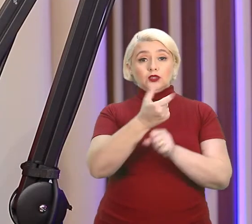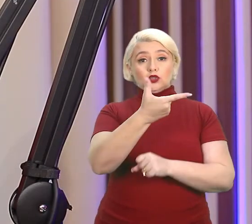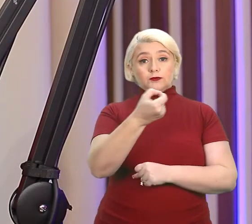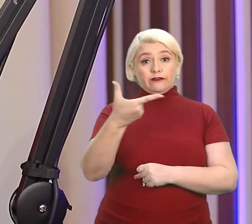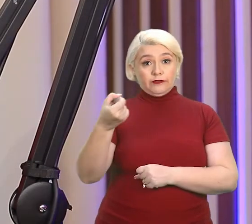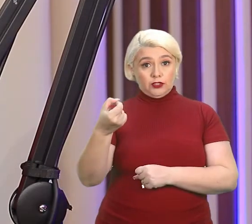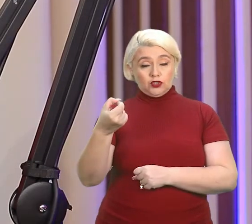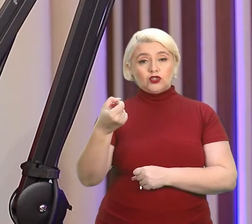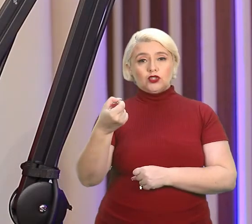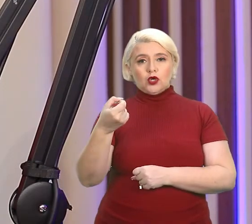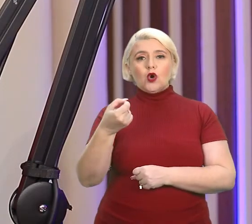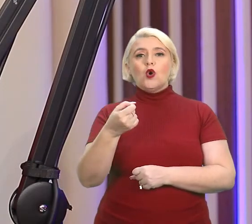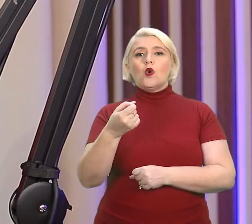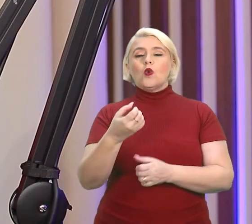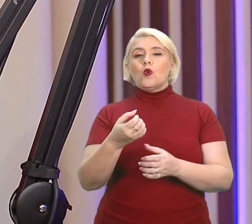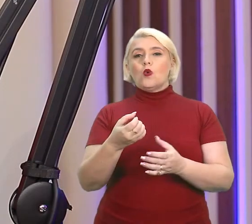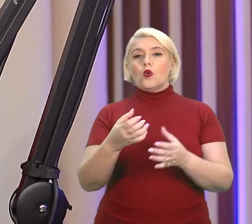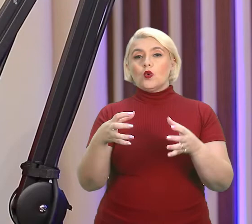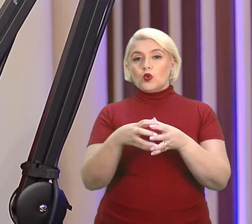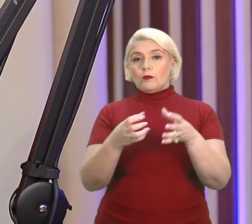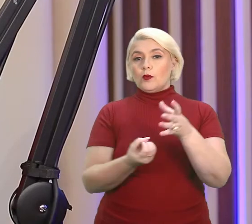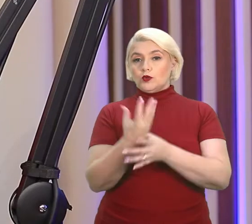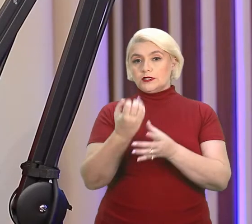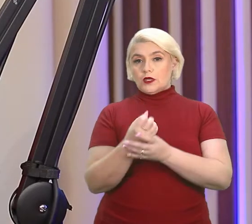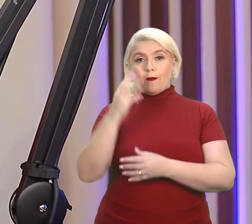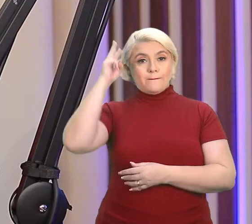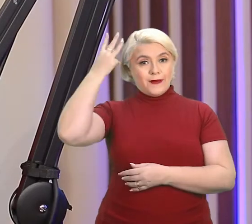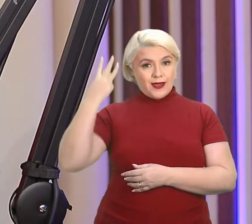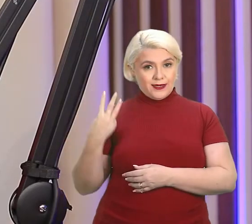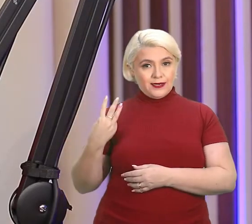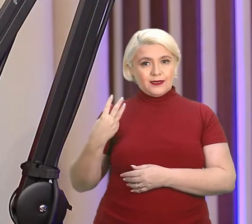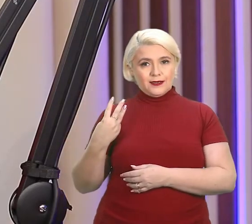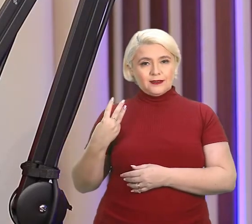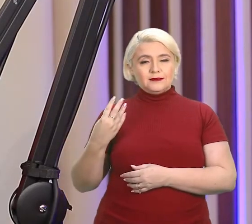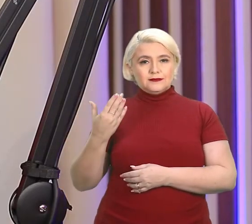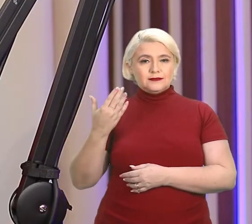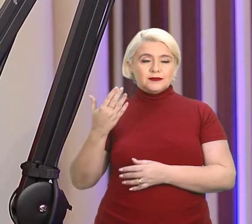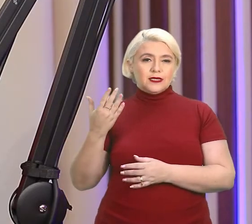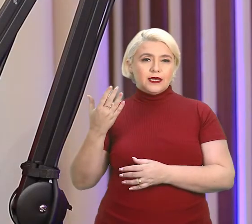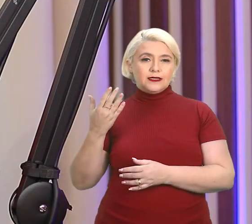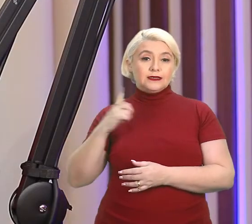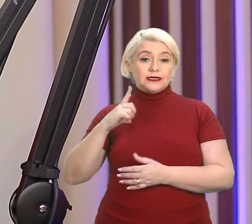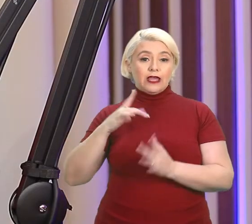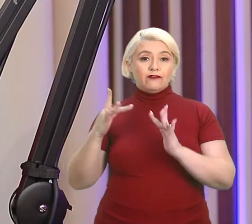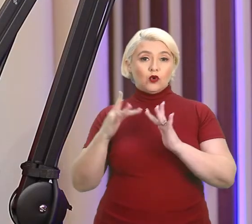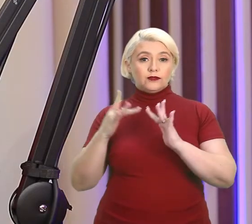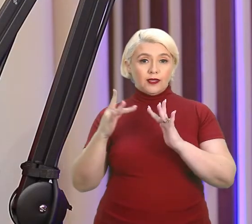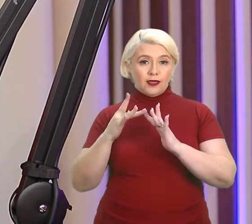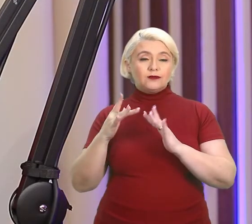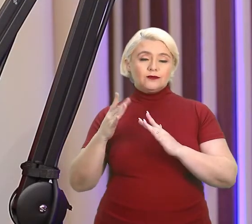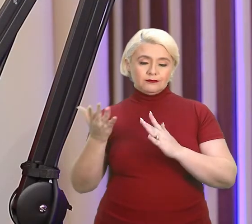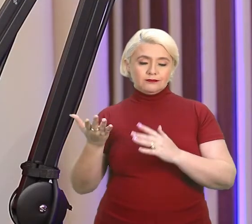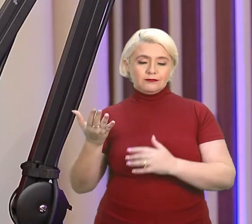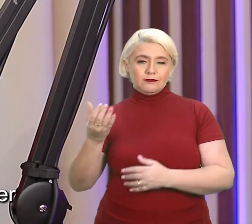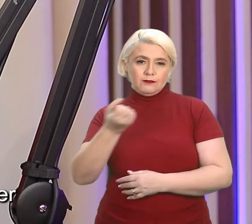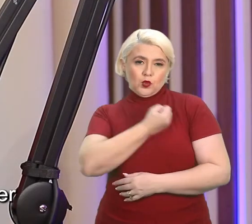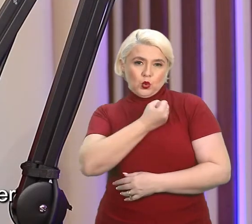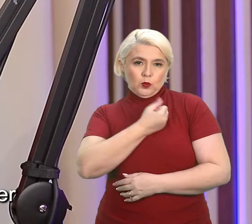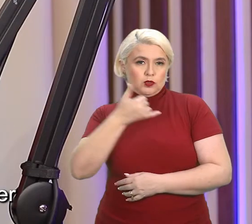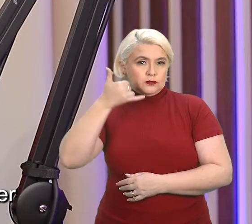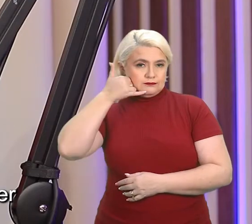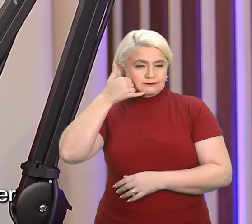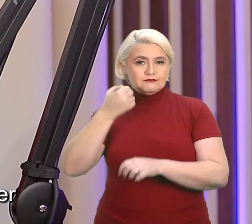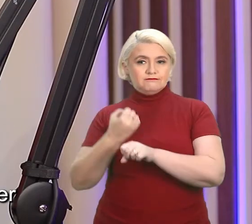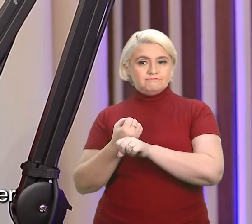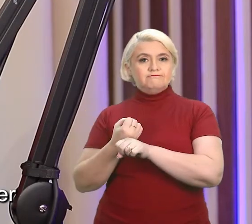um dos produtores da Marília, recebeu o meu telefone, meu contato como indicação de profissional, e me